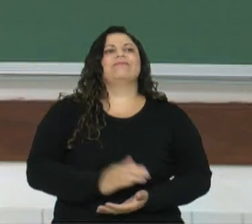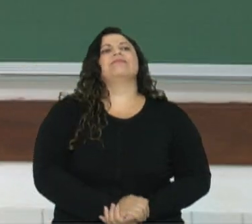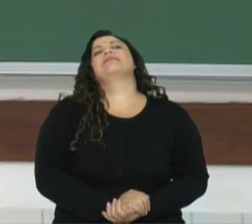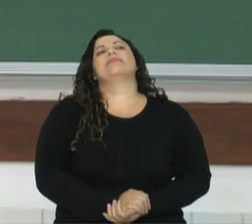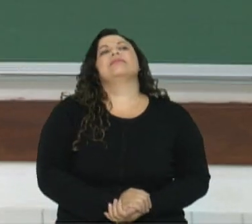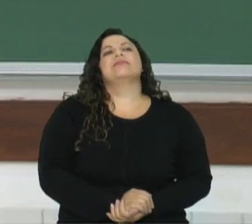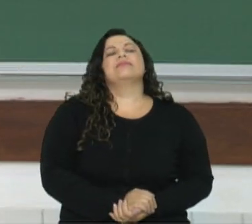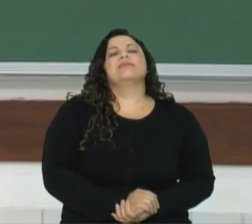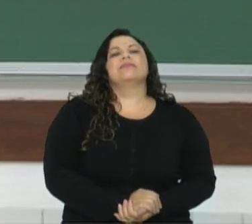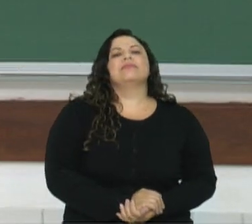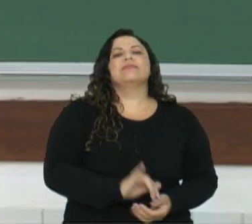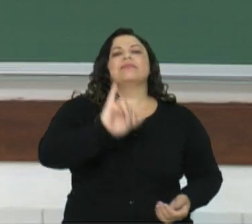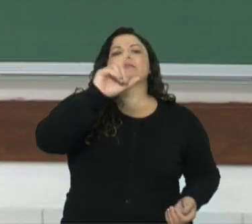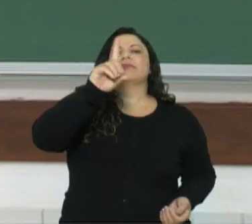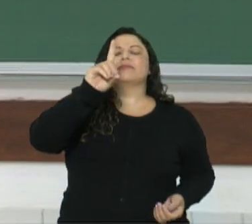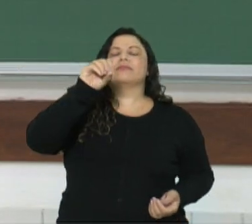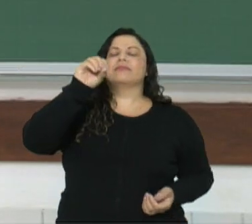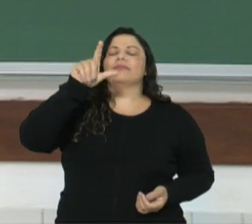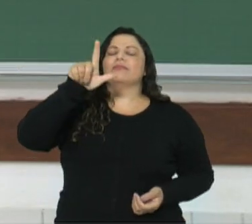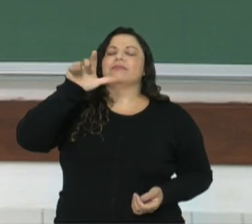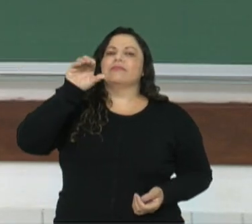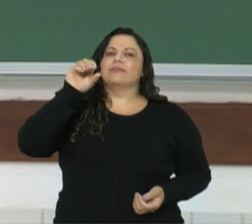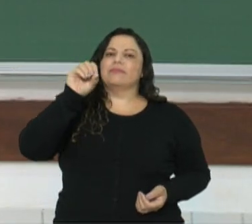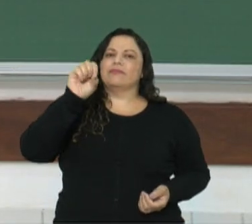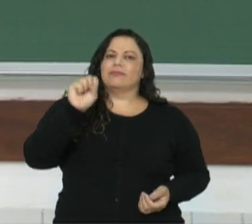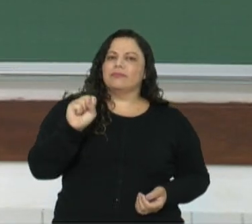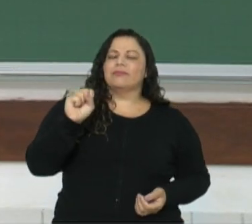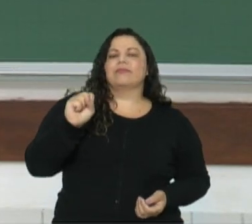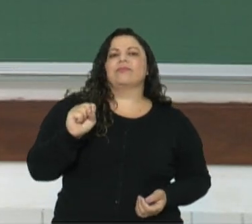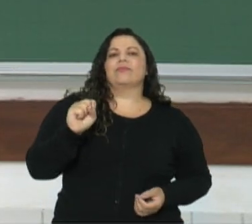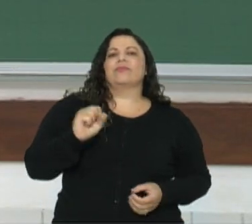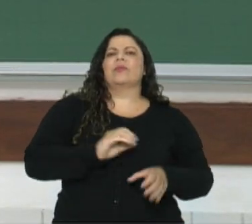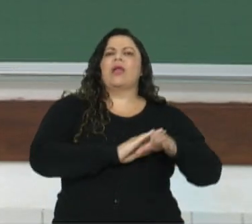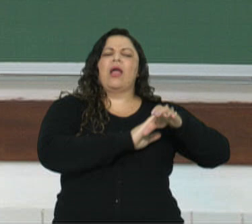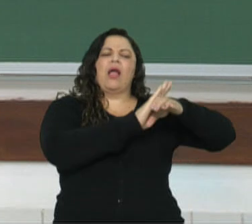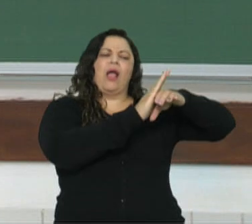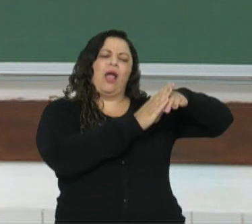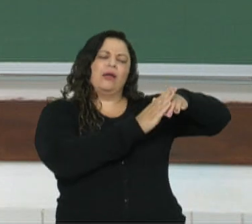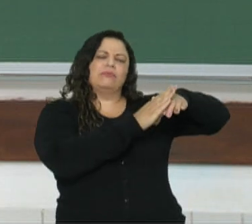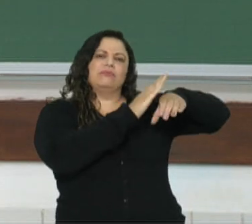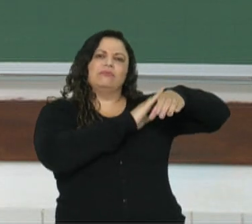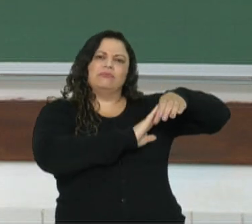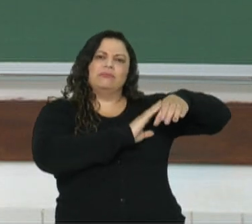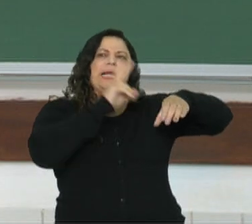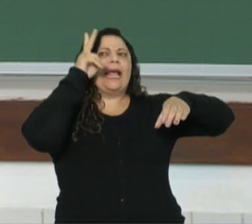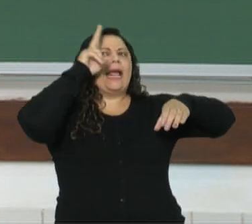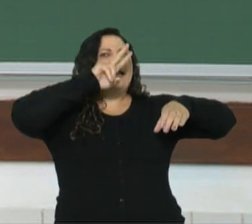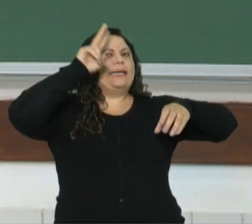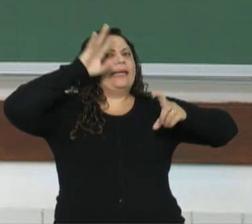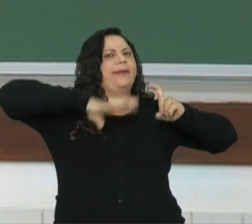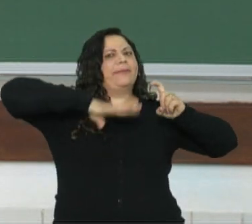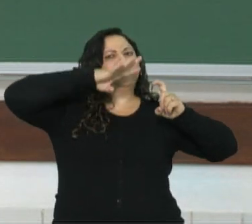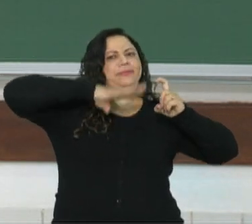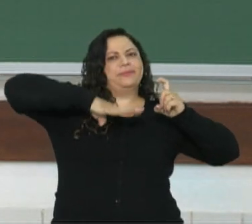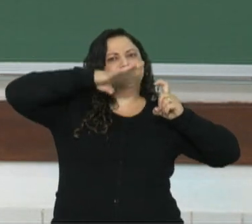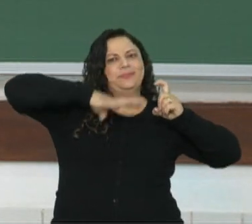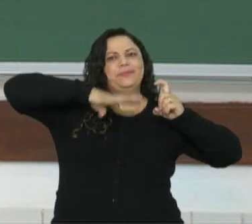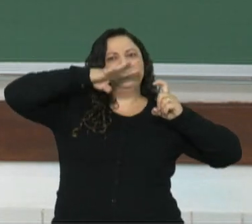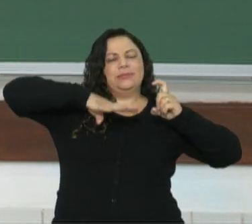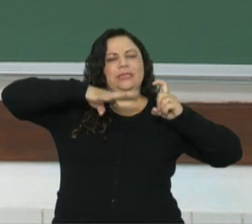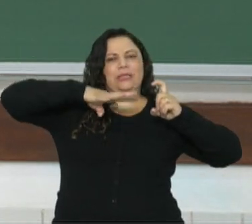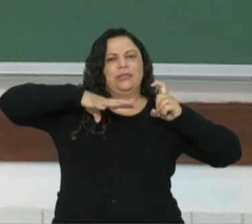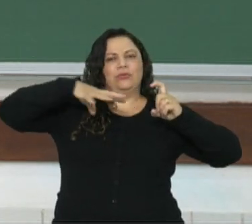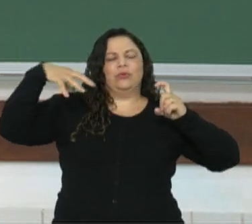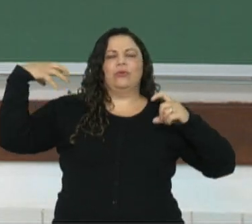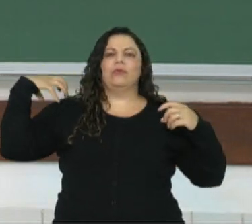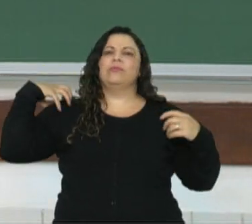Ídolos da caverna. Claro que isso lembra o mito da caverna do Platão, né? Aquele mito que